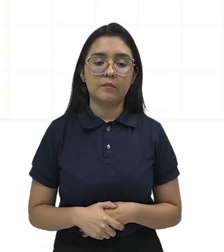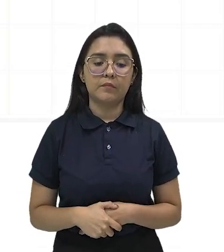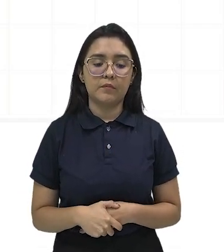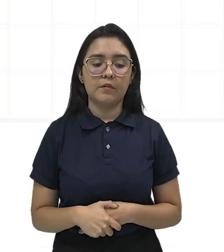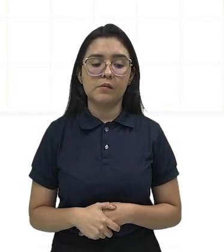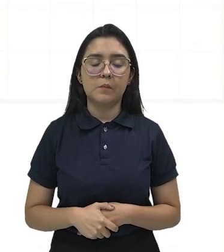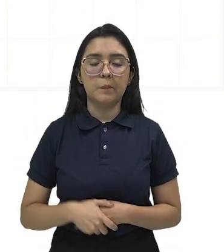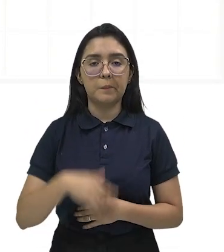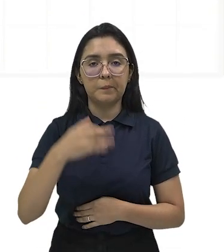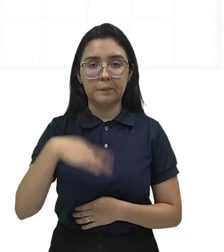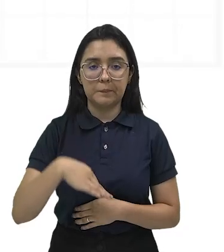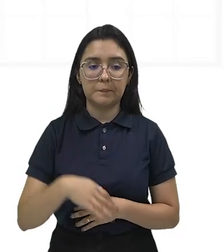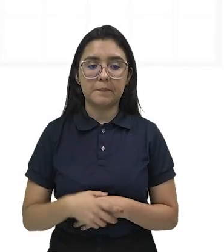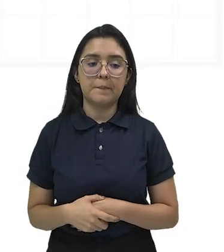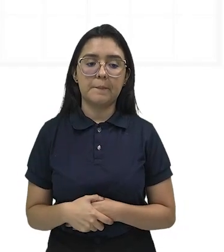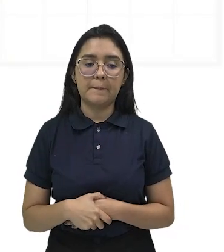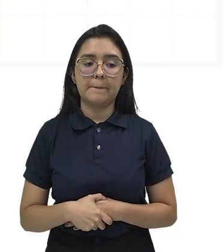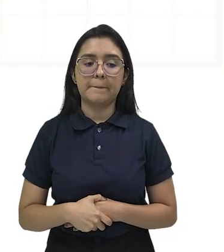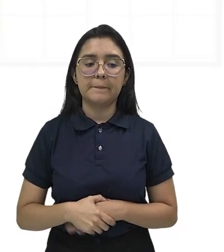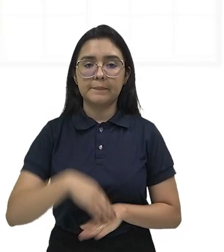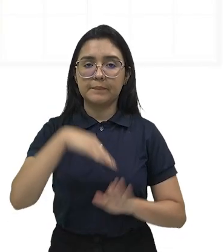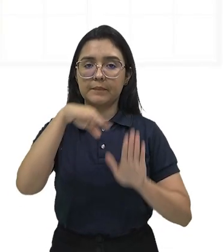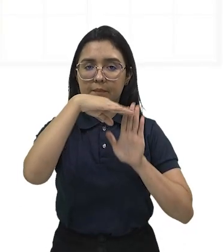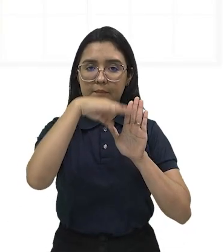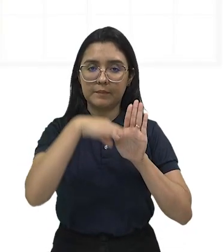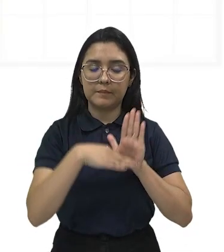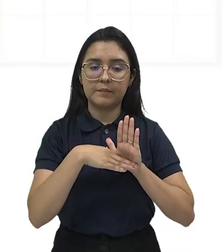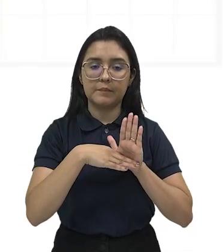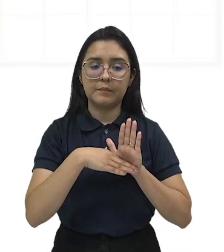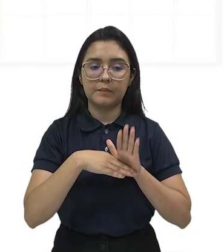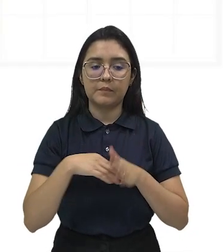Certo? A imagem aqui.